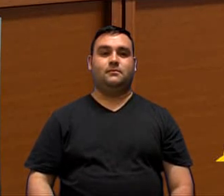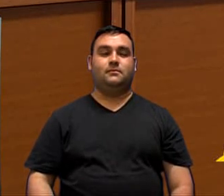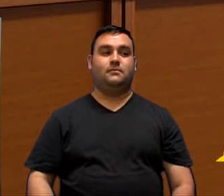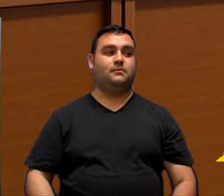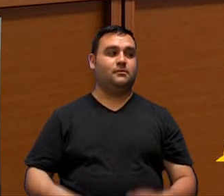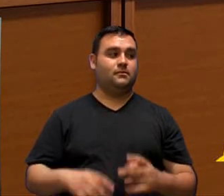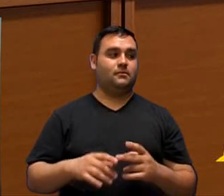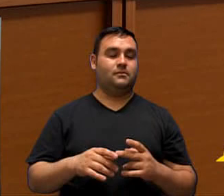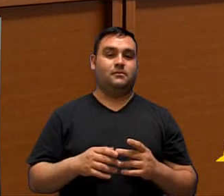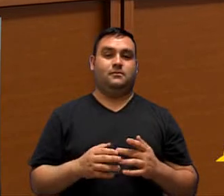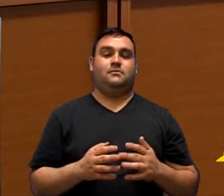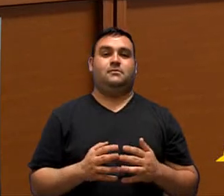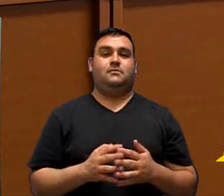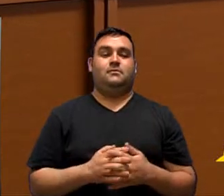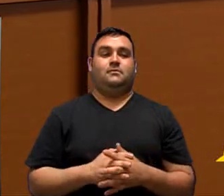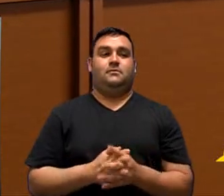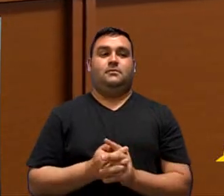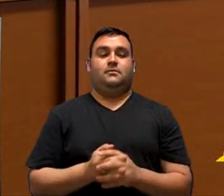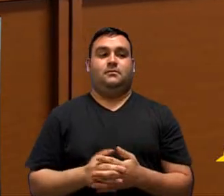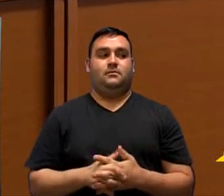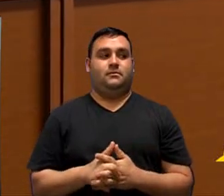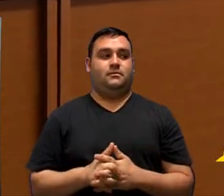Bora.